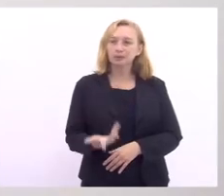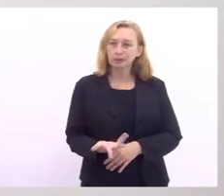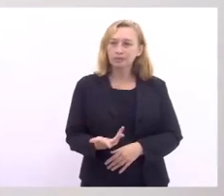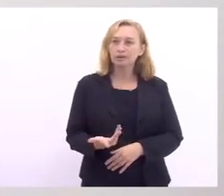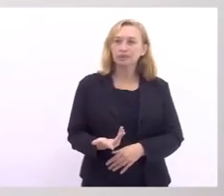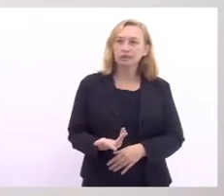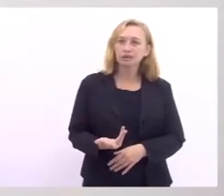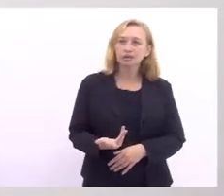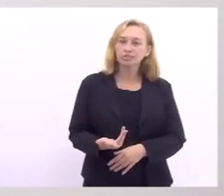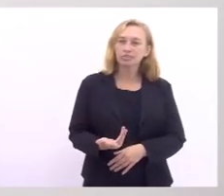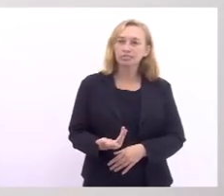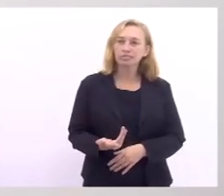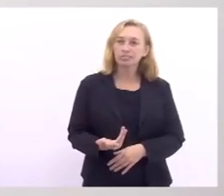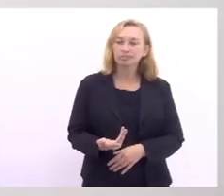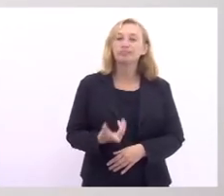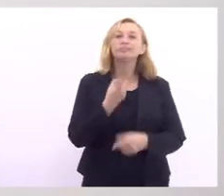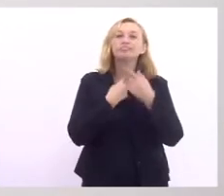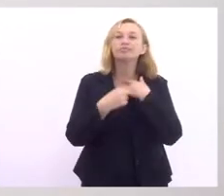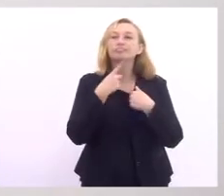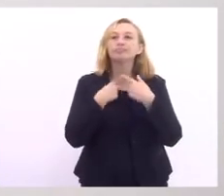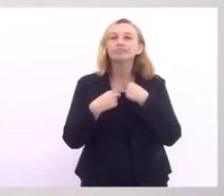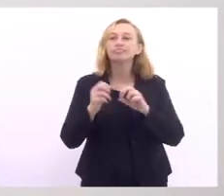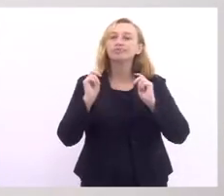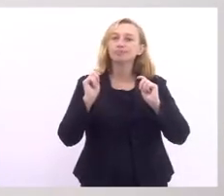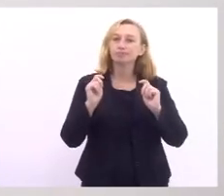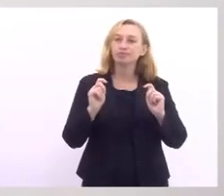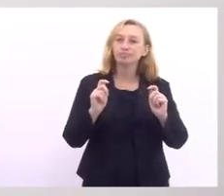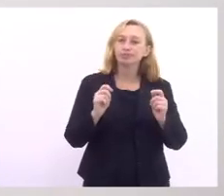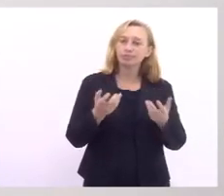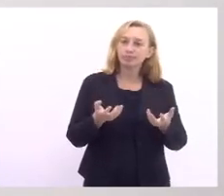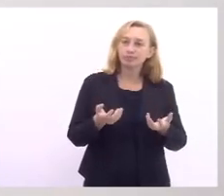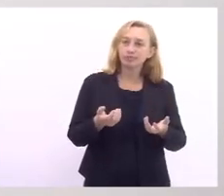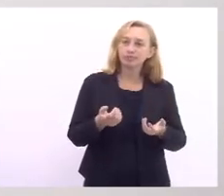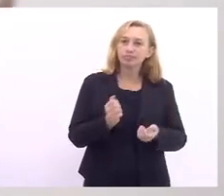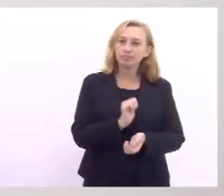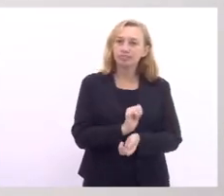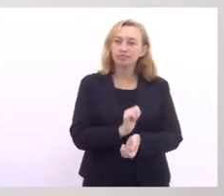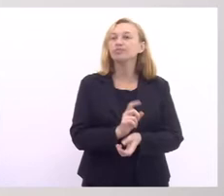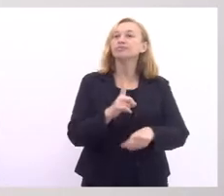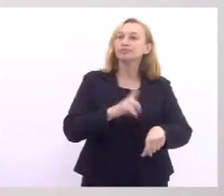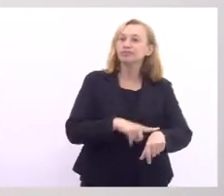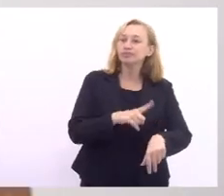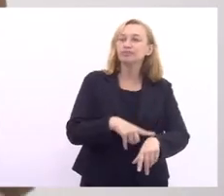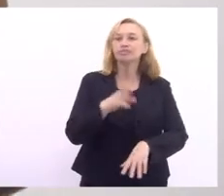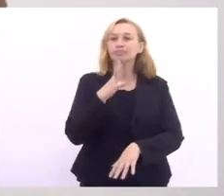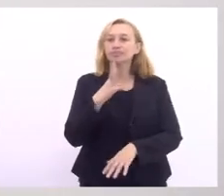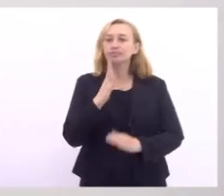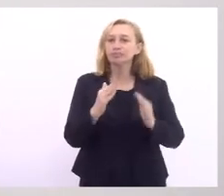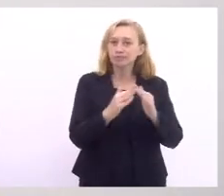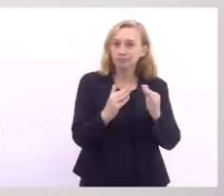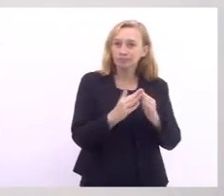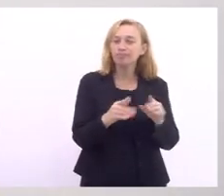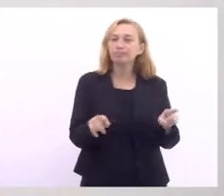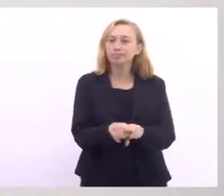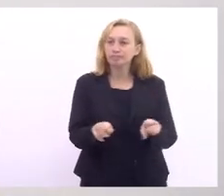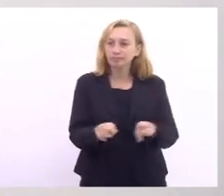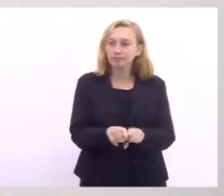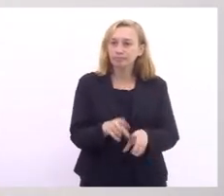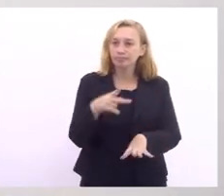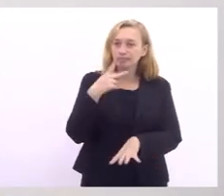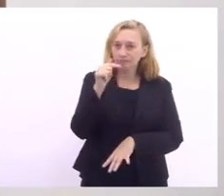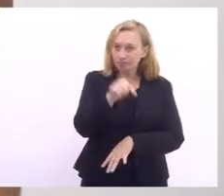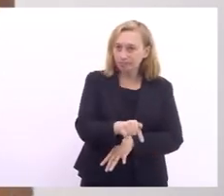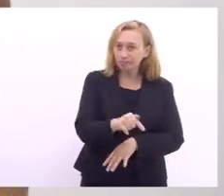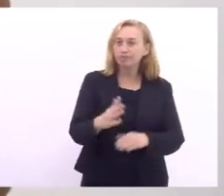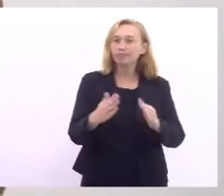Então é isso assim a gente deseja espera que tomei nesse momento aqui de reconhecimento para casa também jogar que